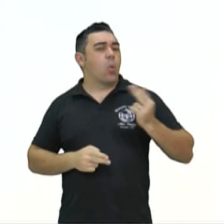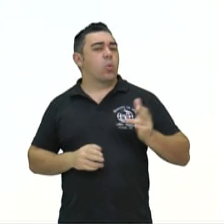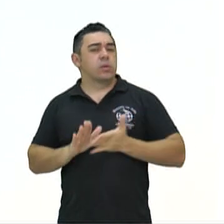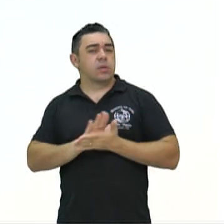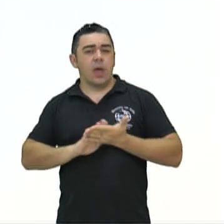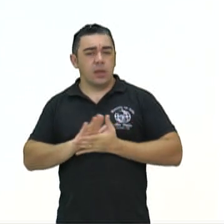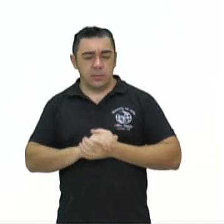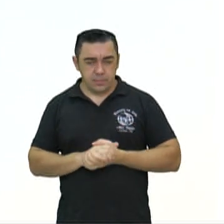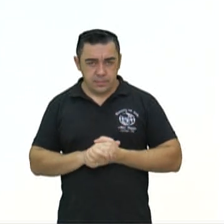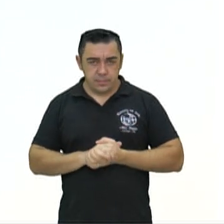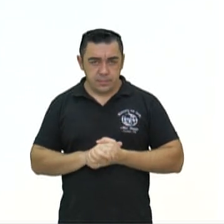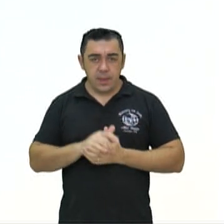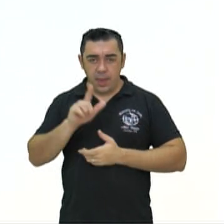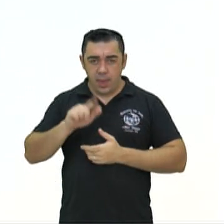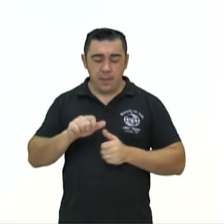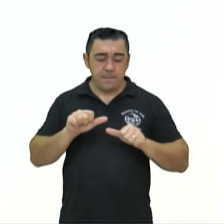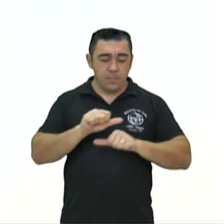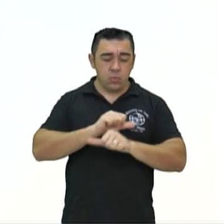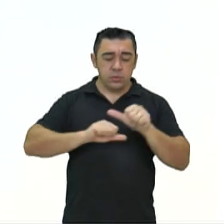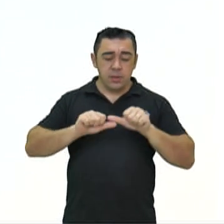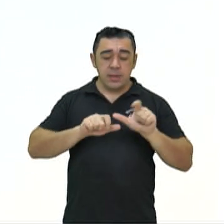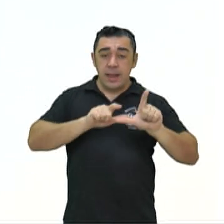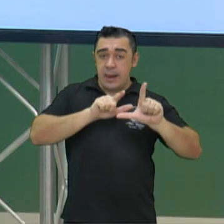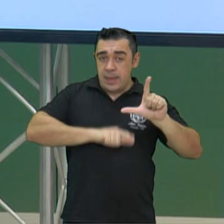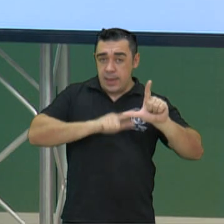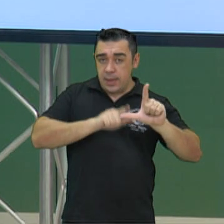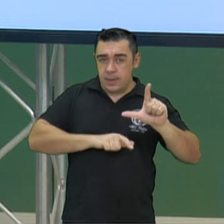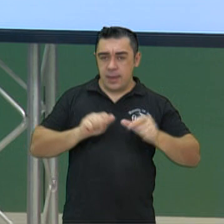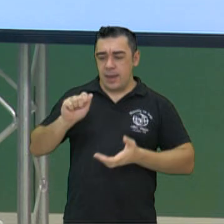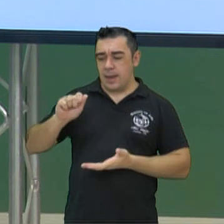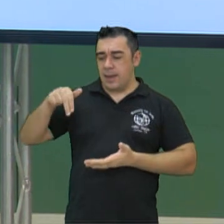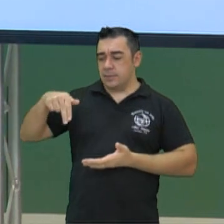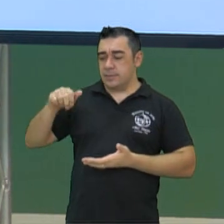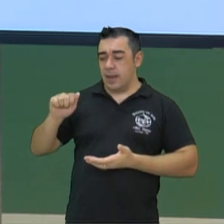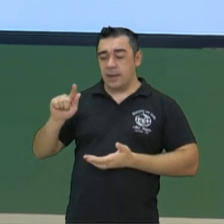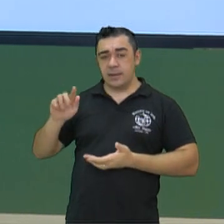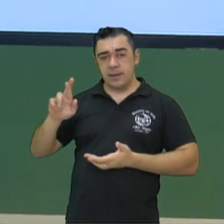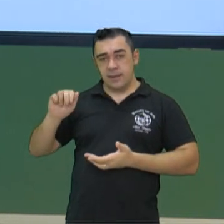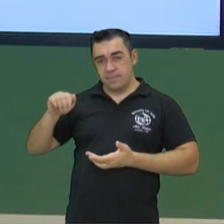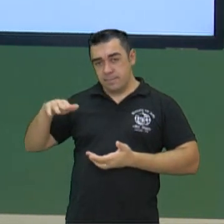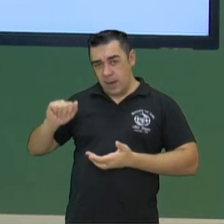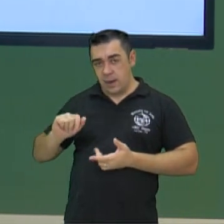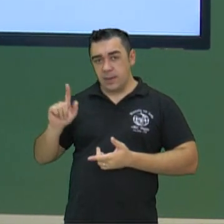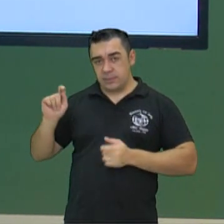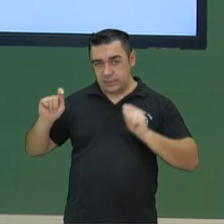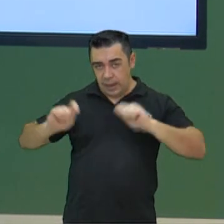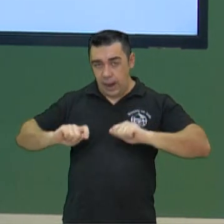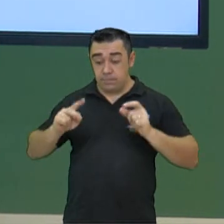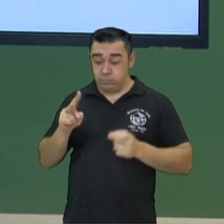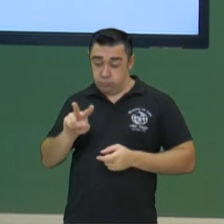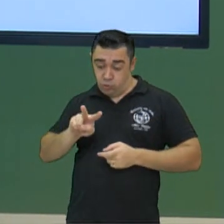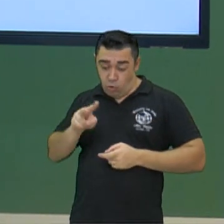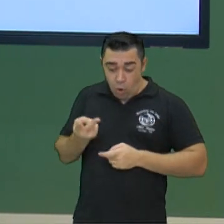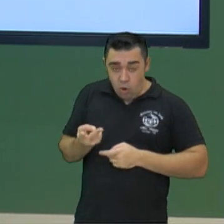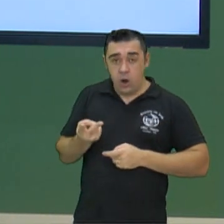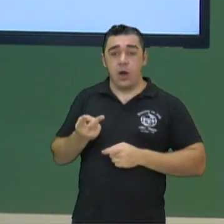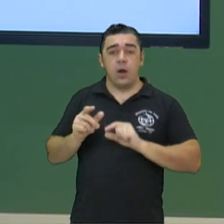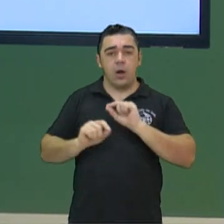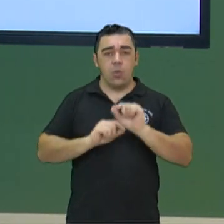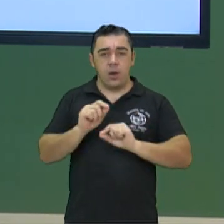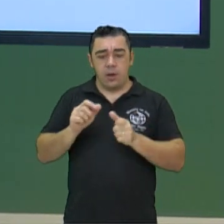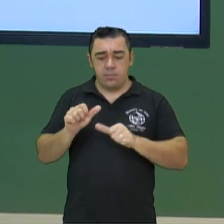das letras de uma palavra. Ou seja, o anagrama é eu permutar as letras de uma